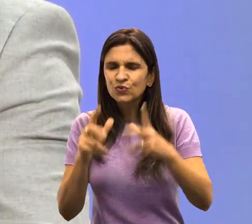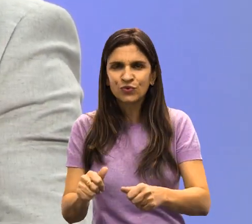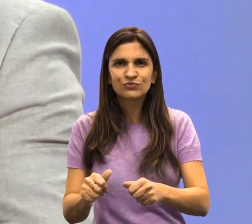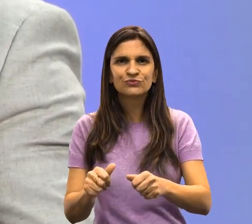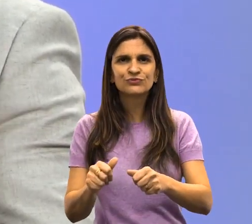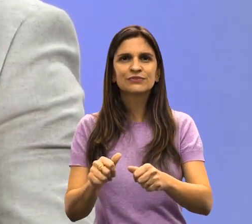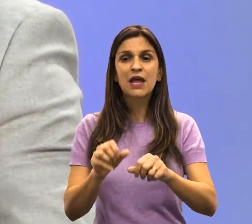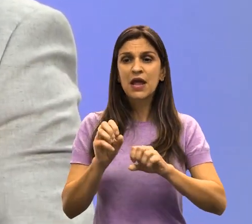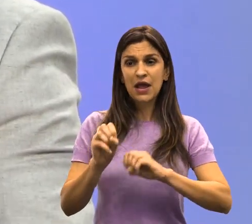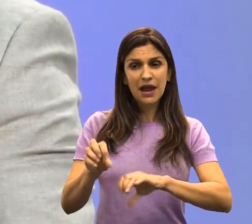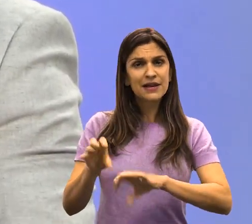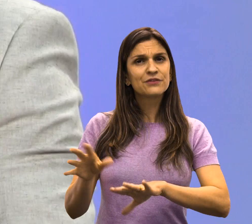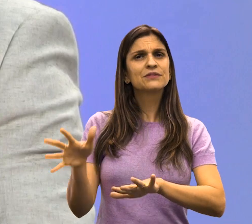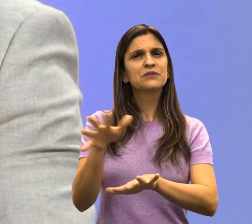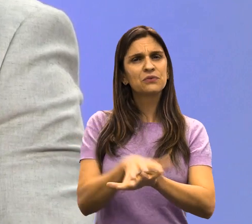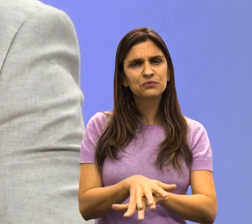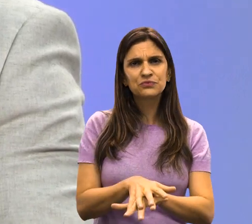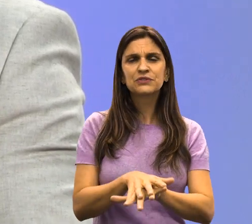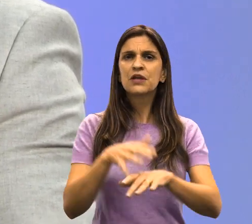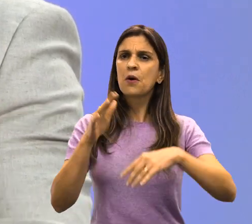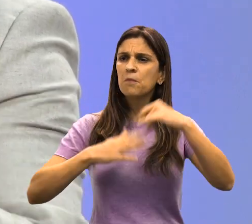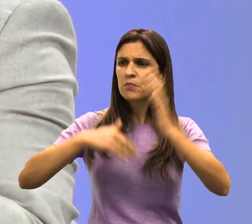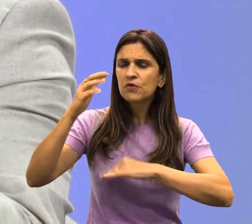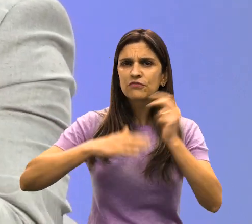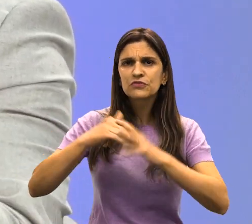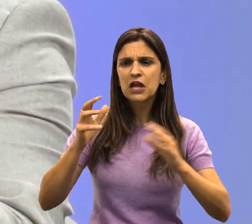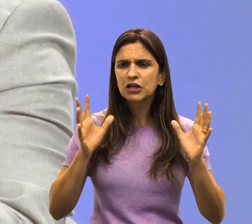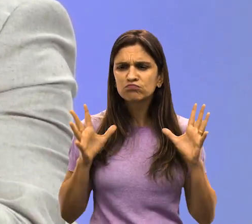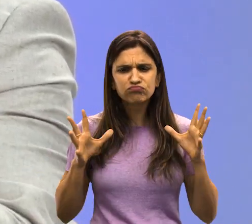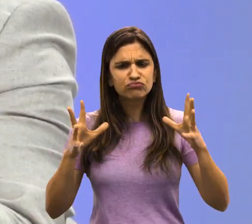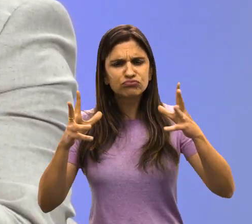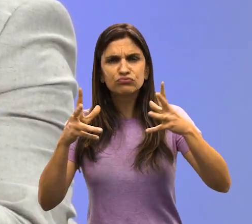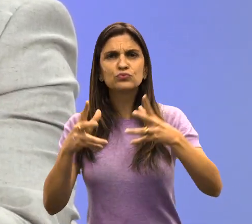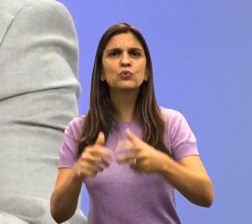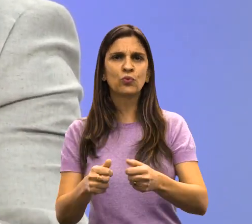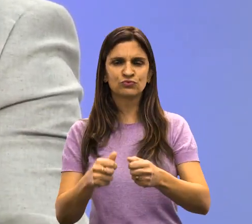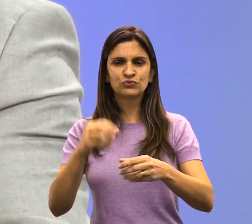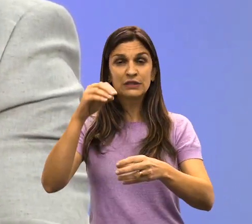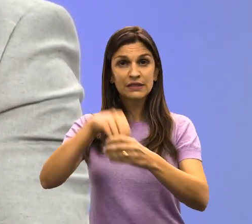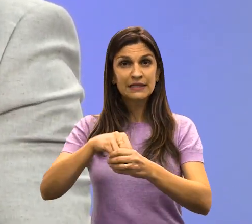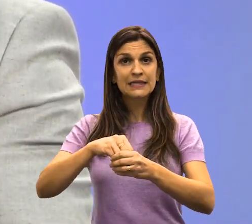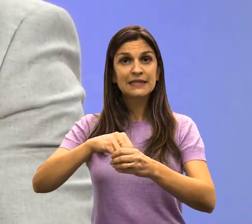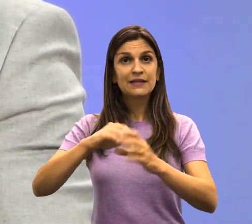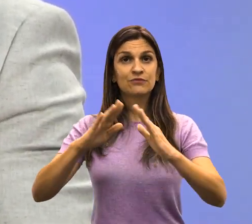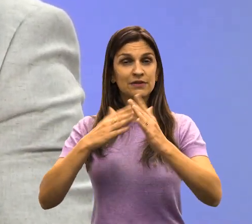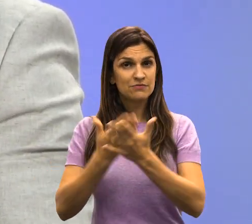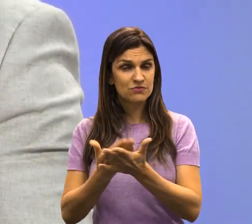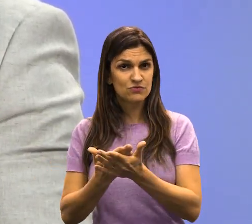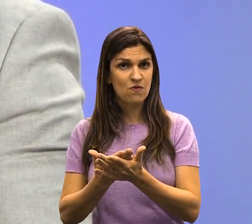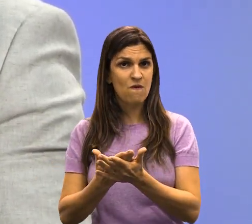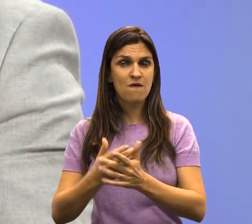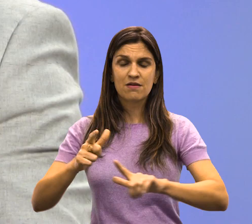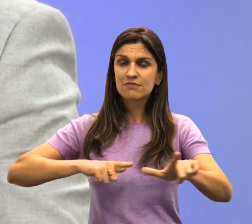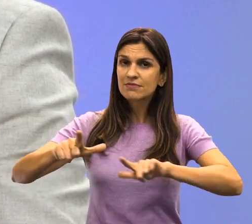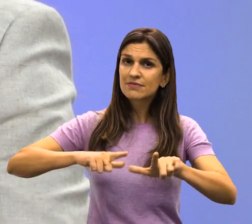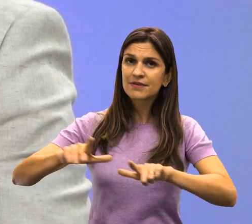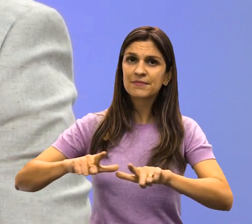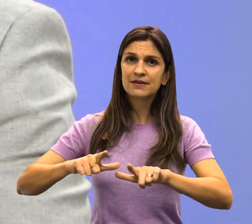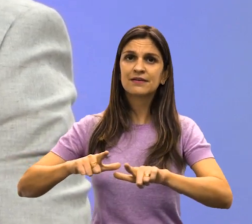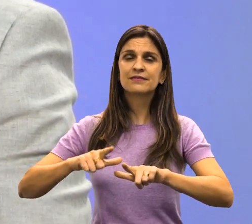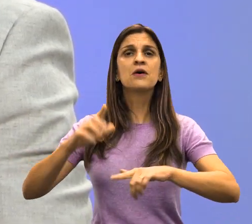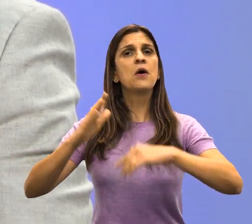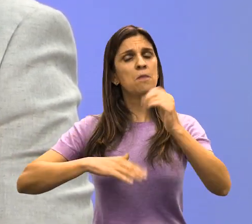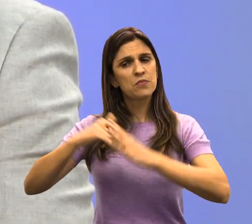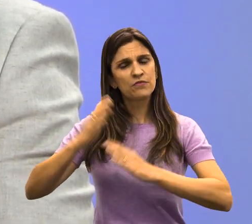nós da comunidade somos servidores. Então, o salário do professor não está bom, O salário do assistente de educação infantil é uma